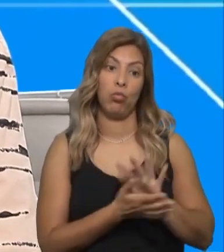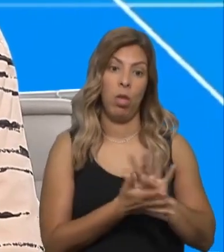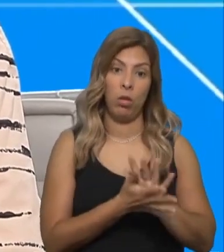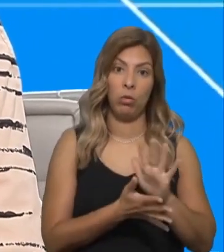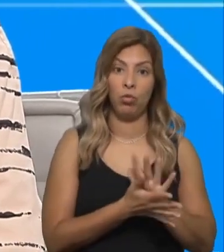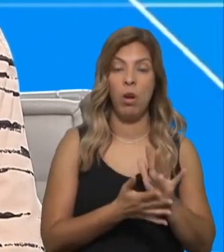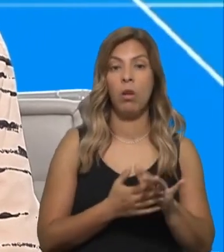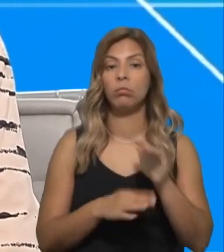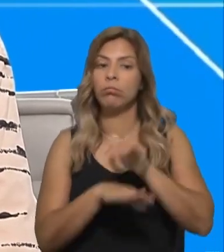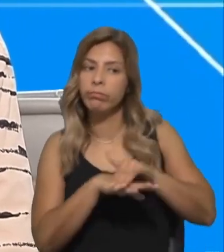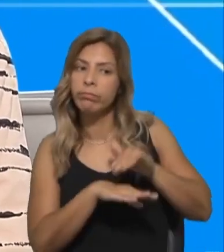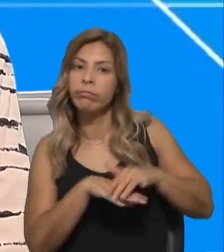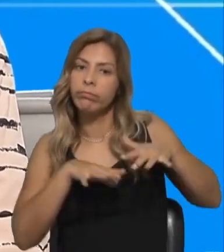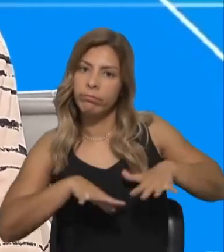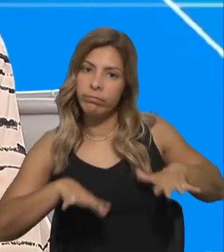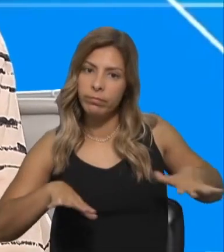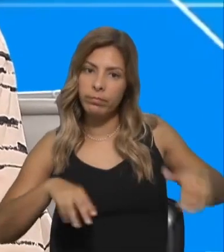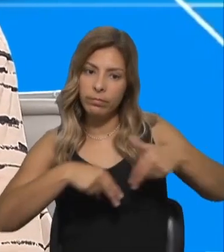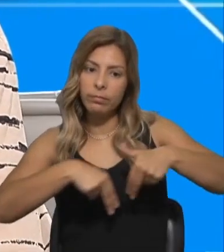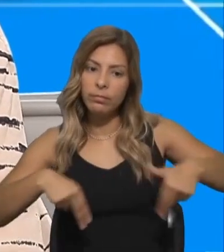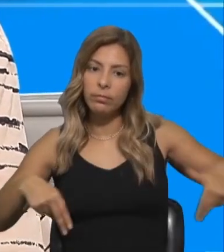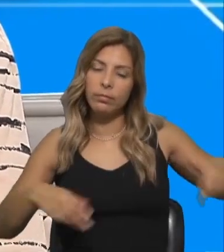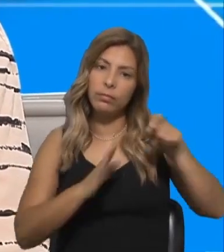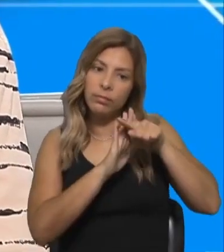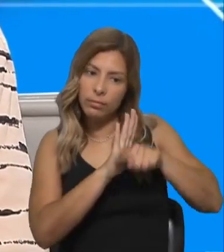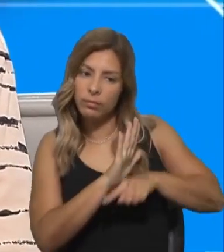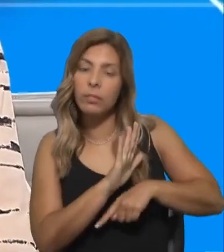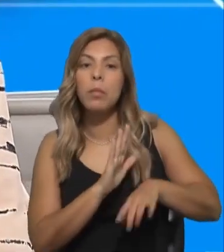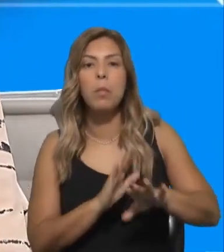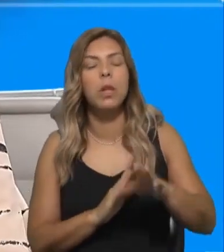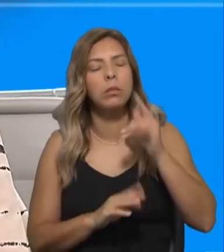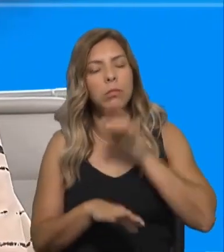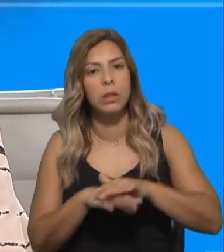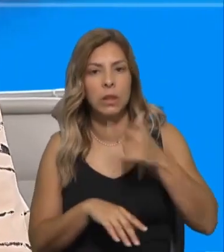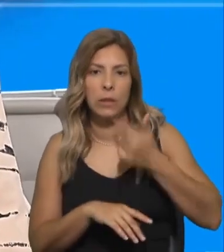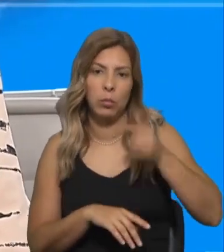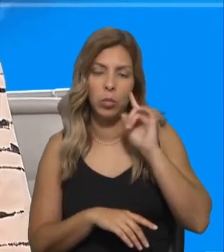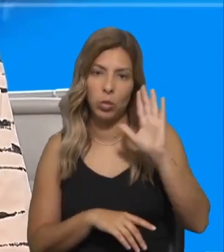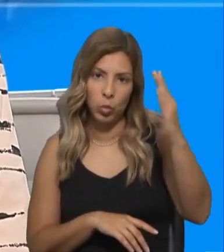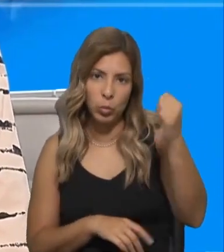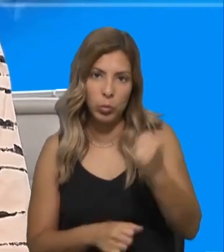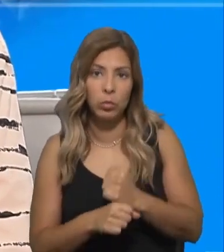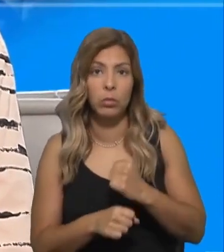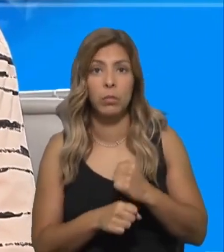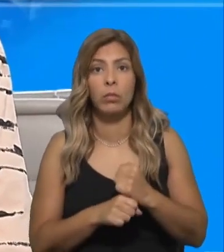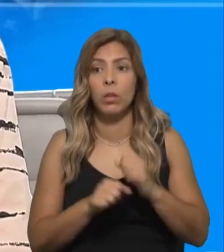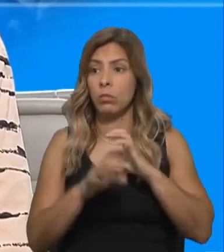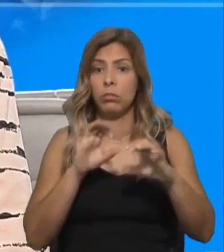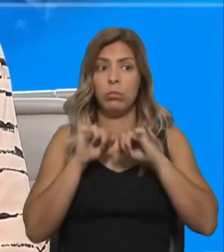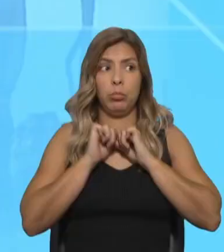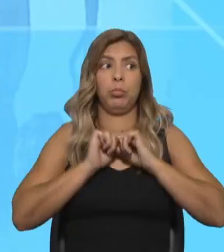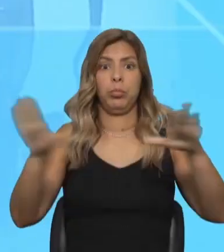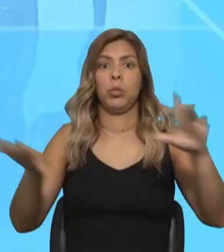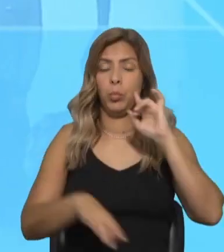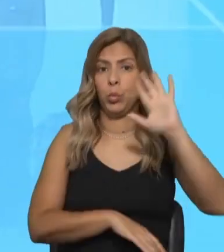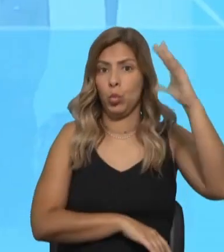da comunicação social com critérios, mas sendo fundamental, que é, de facto, o meio mais poderoso para divulgar o que se passa. Sem dúvida.